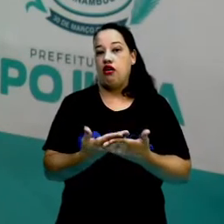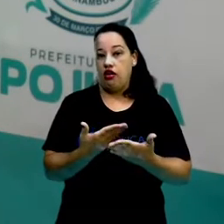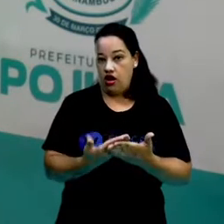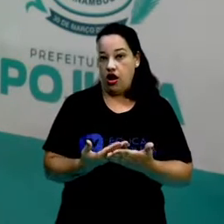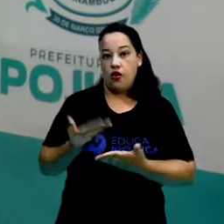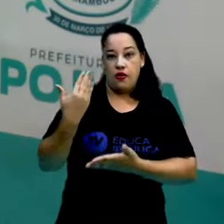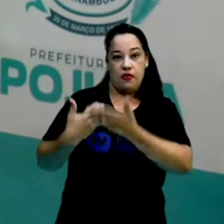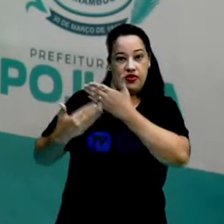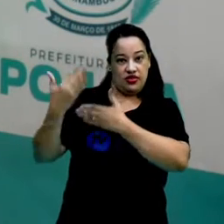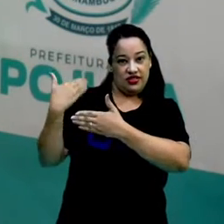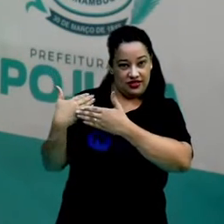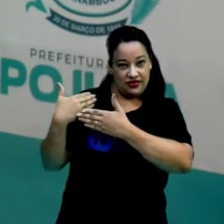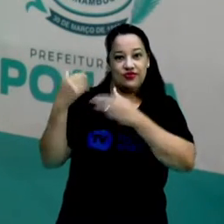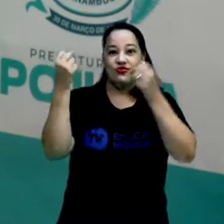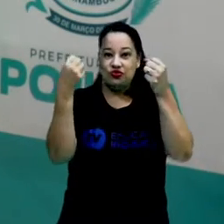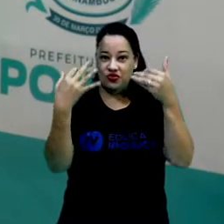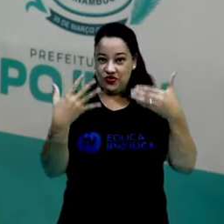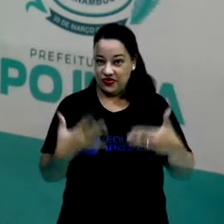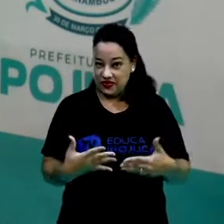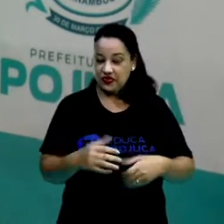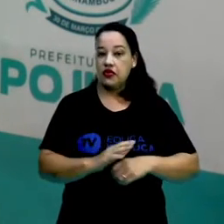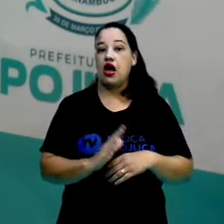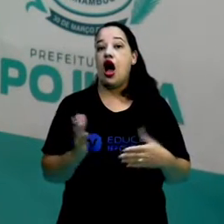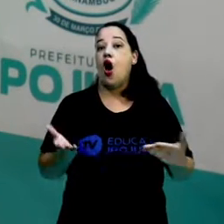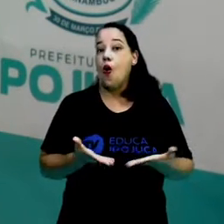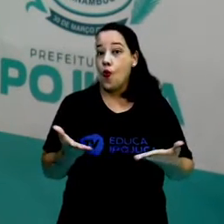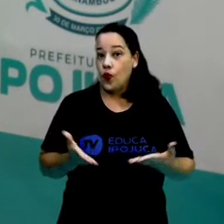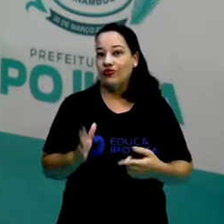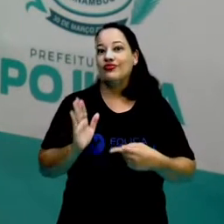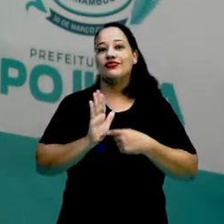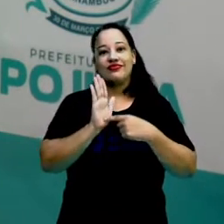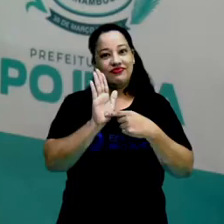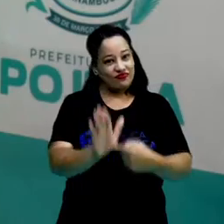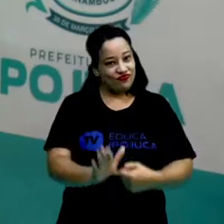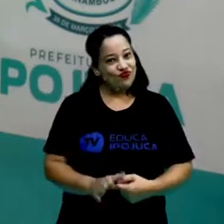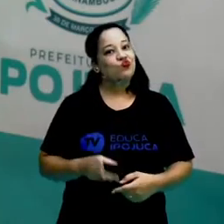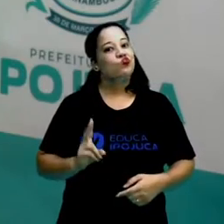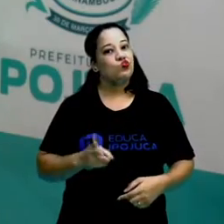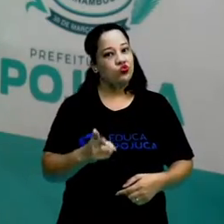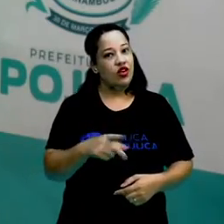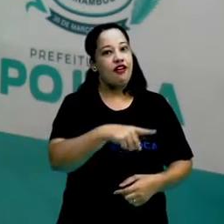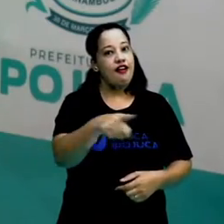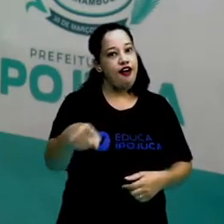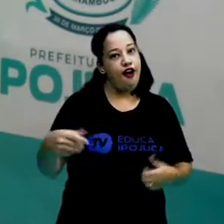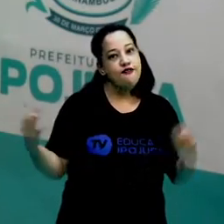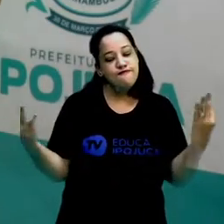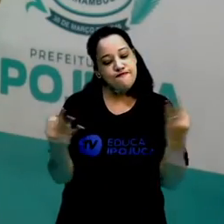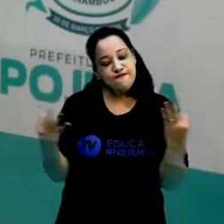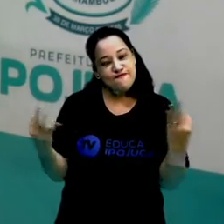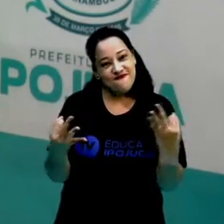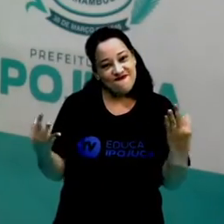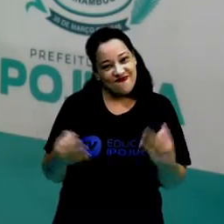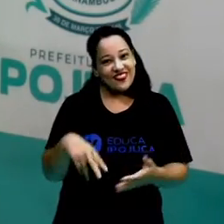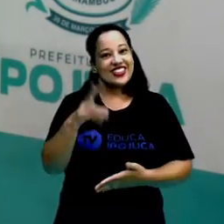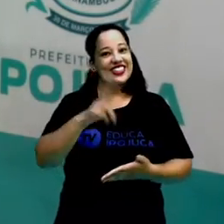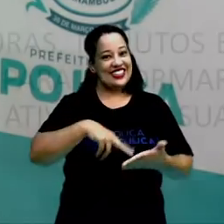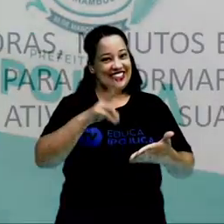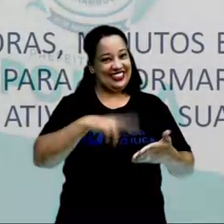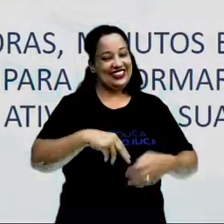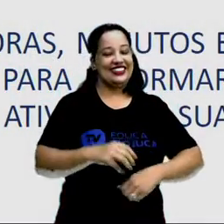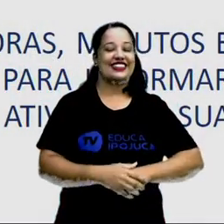deram abordagem sobre essa temática, mas eu vou continuar trabalhando para que vocês fiquem, ó, perfeitos com essa